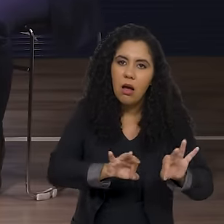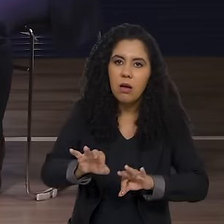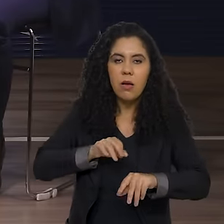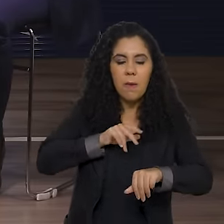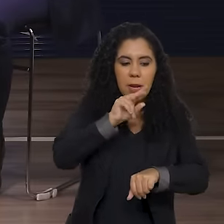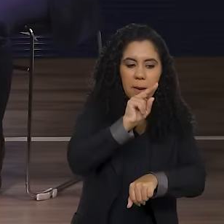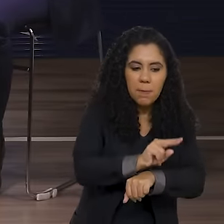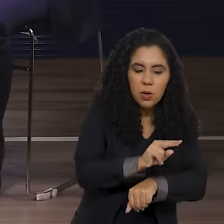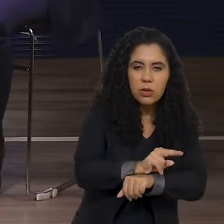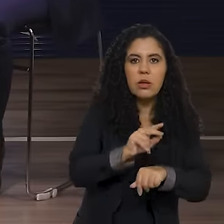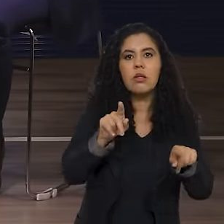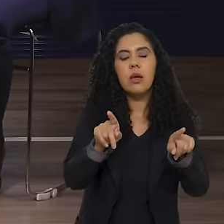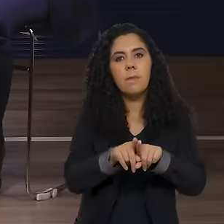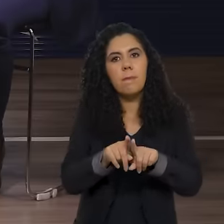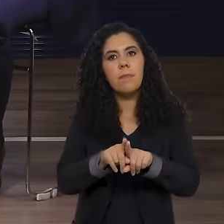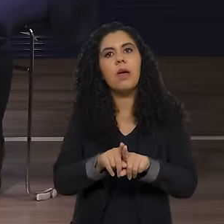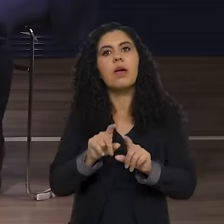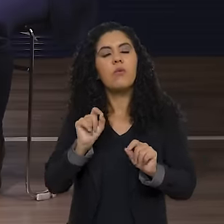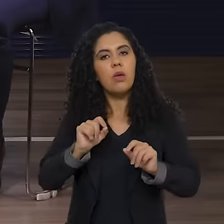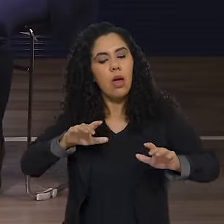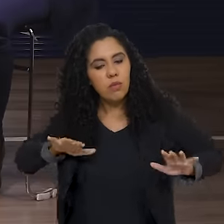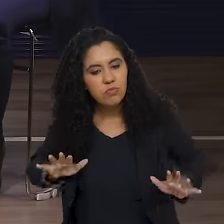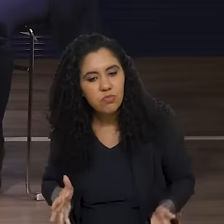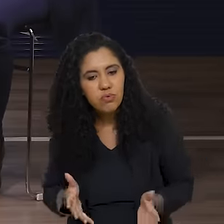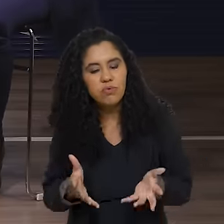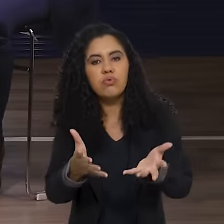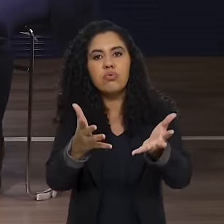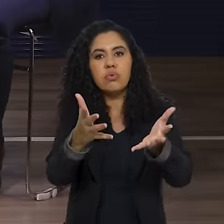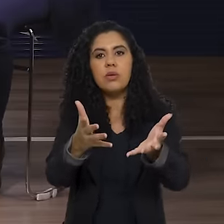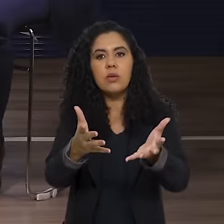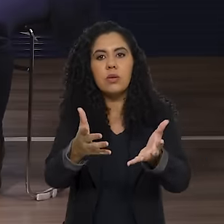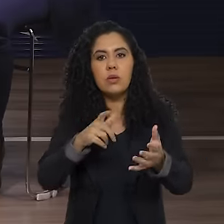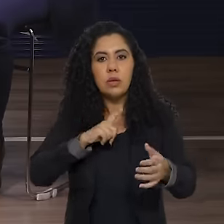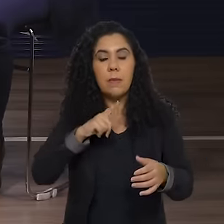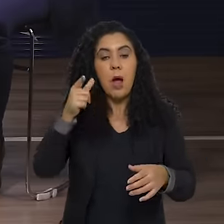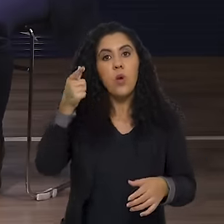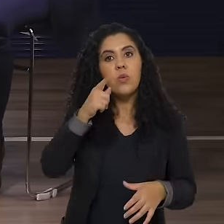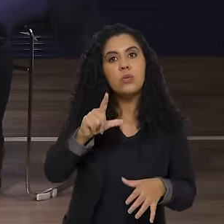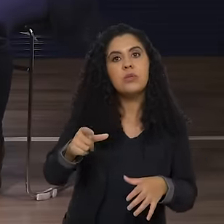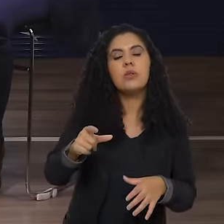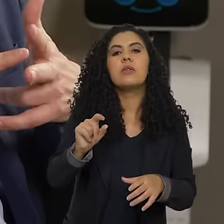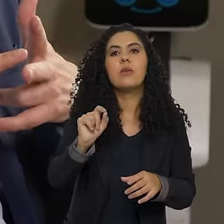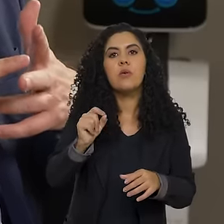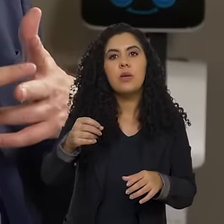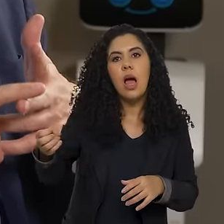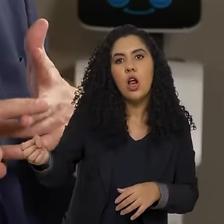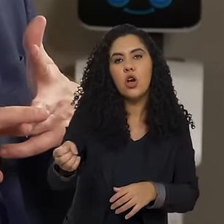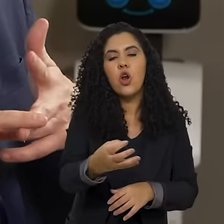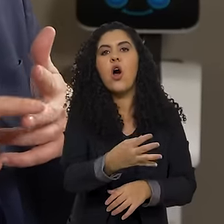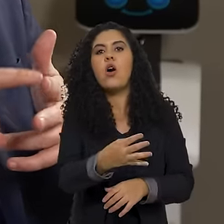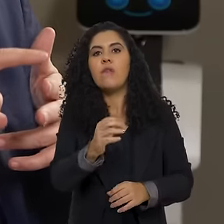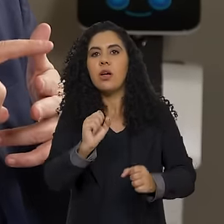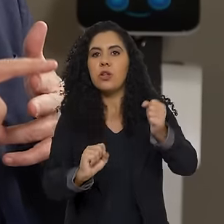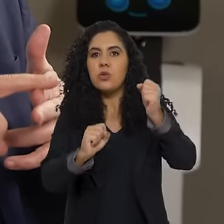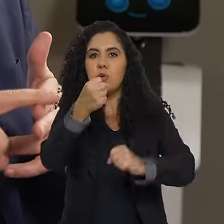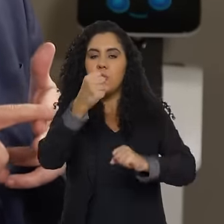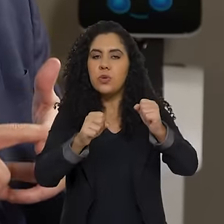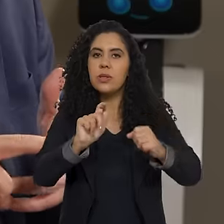proteger, fortalecer e também estimular o surgimento da nova indústria. Ela é